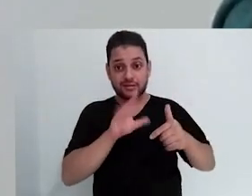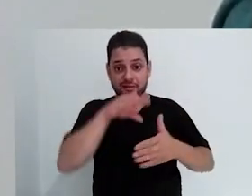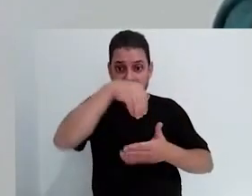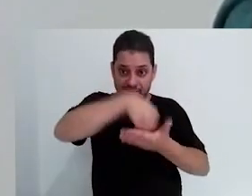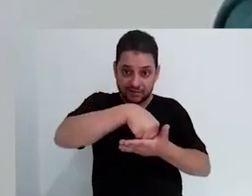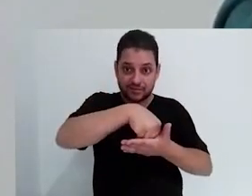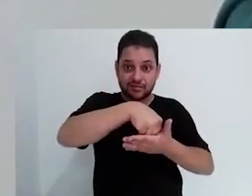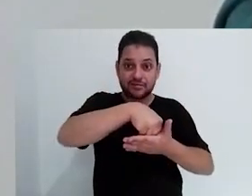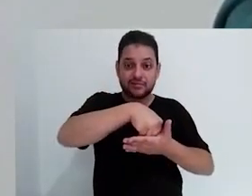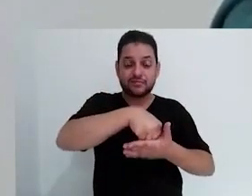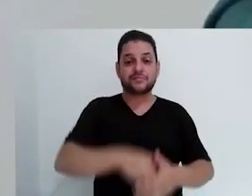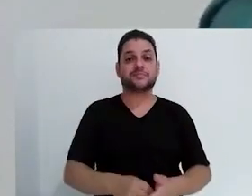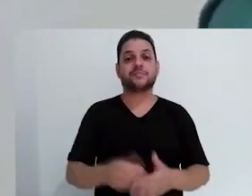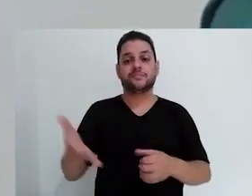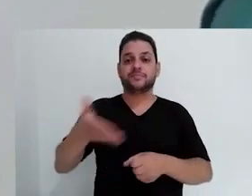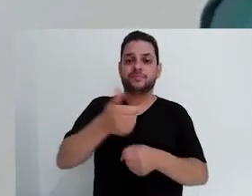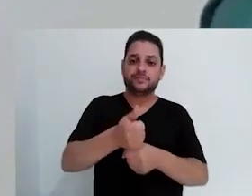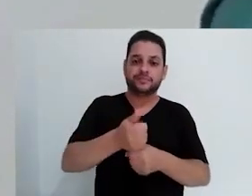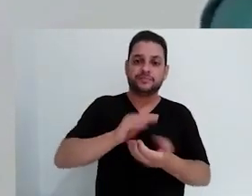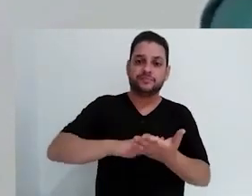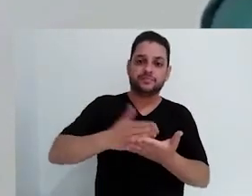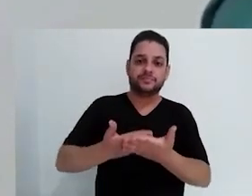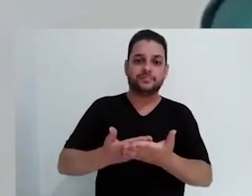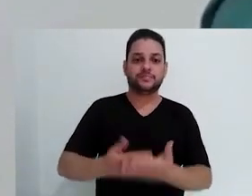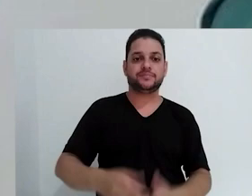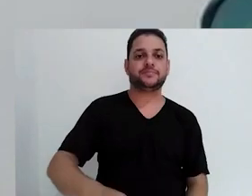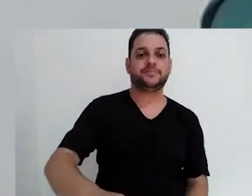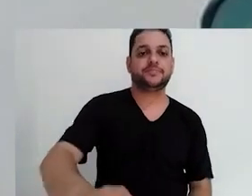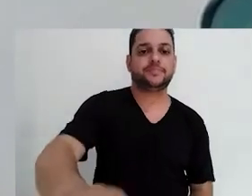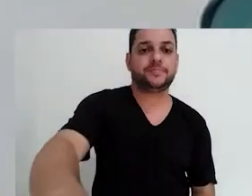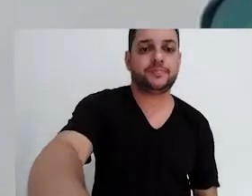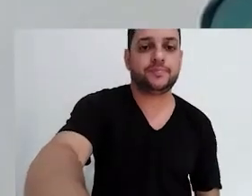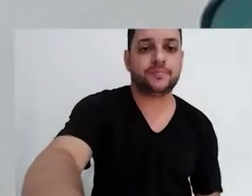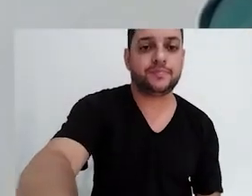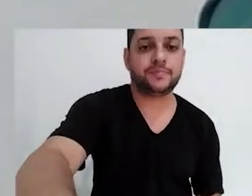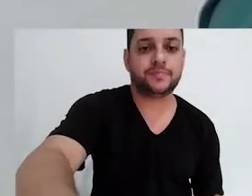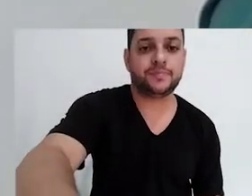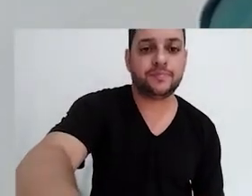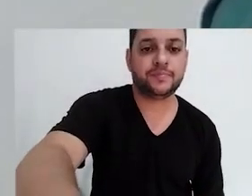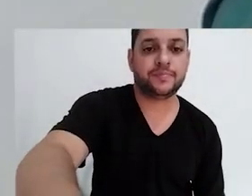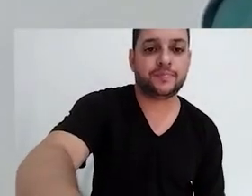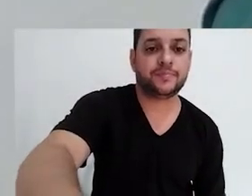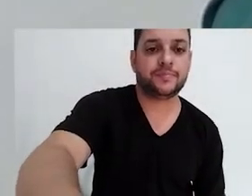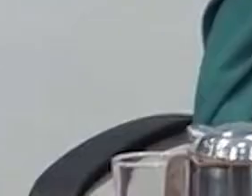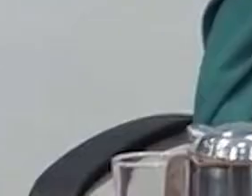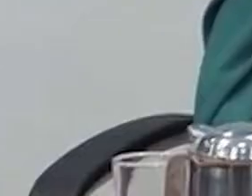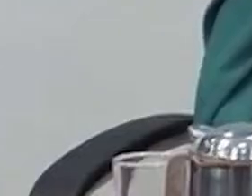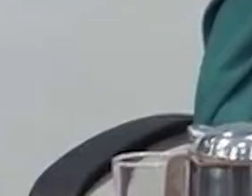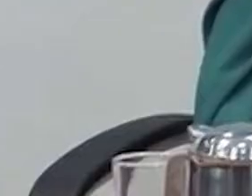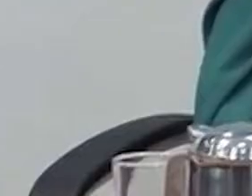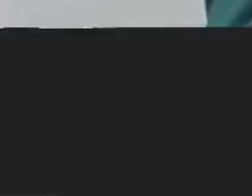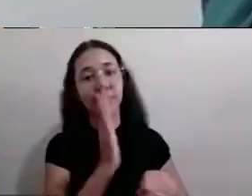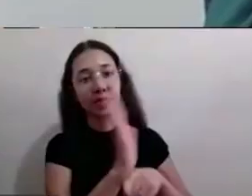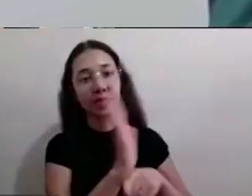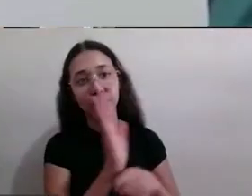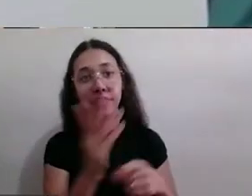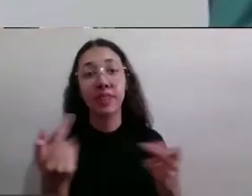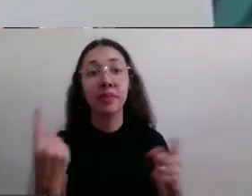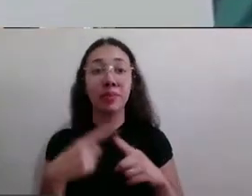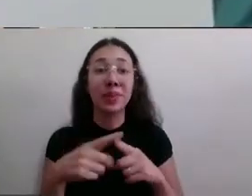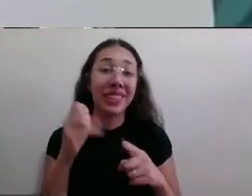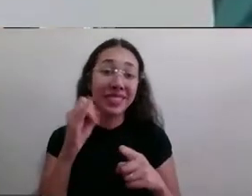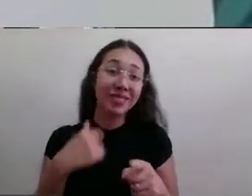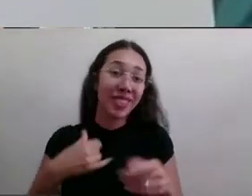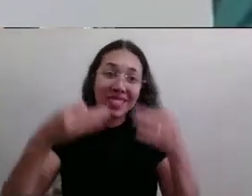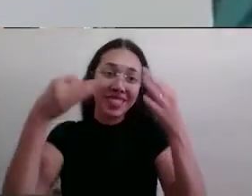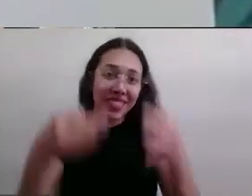a equalização da jurisdição que a gente presta e do serviço que a gente oferece para a população. Não é justo, não é correto, não é